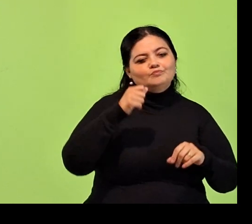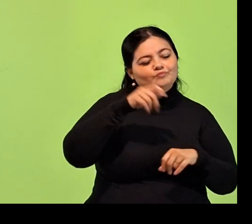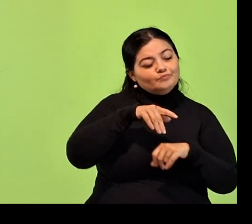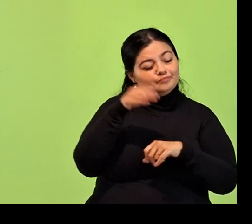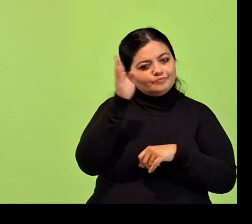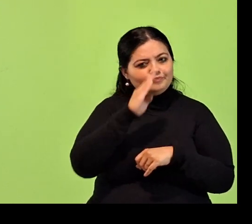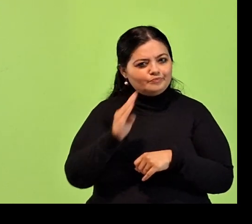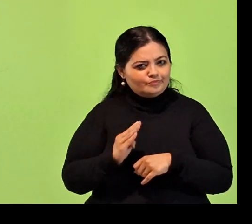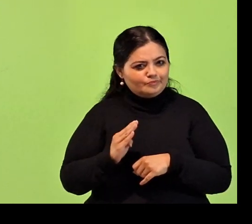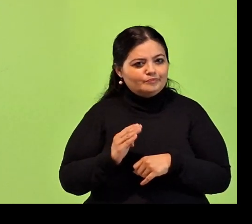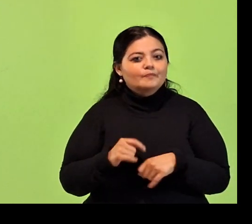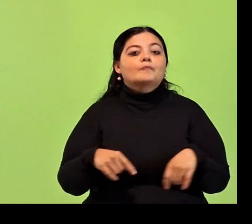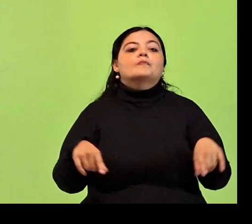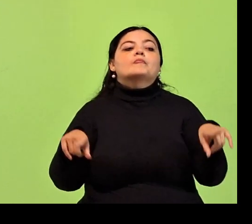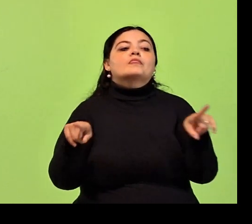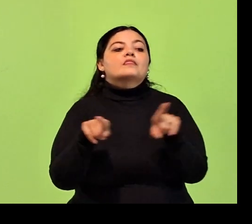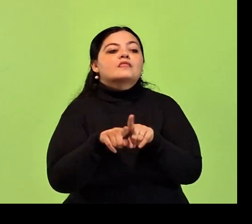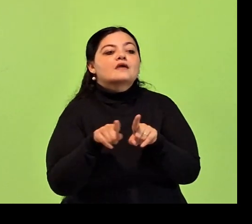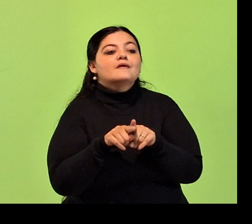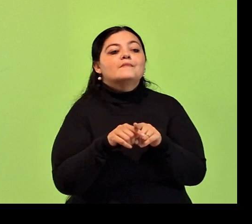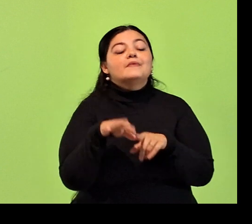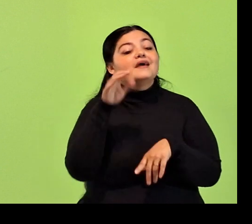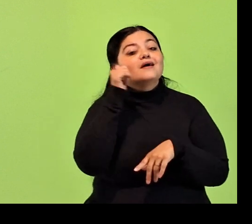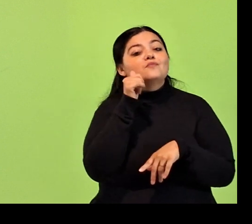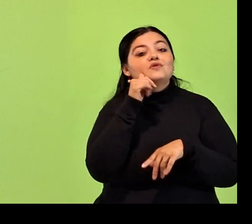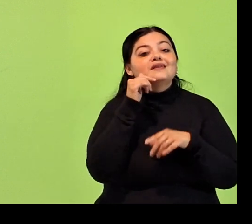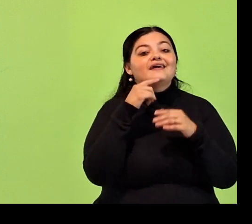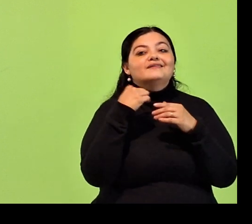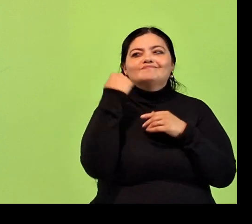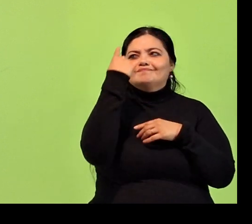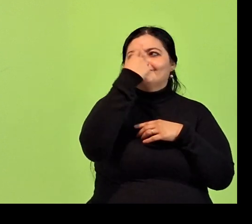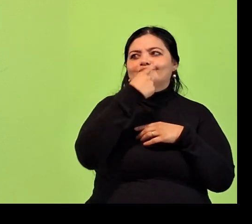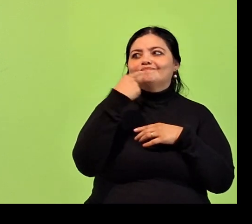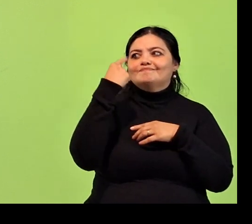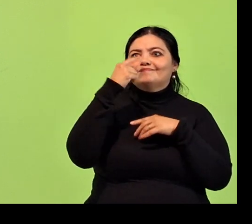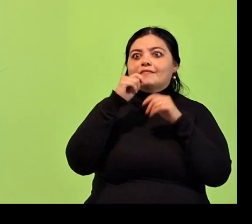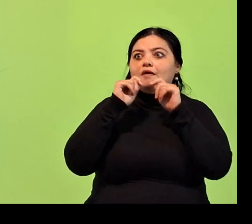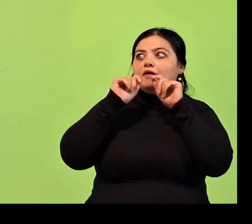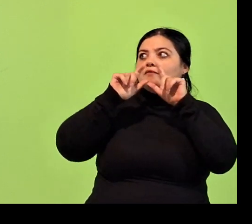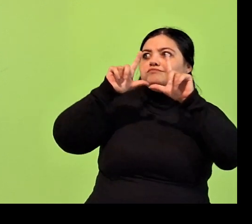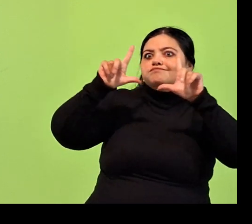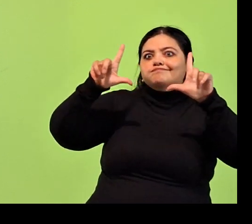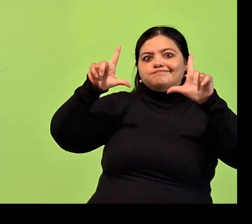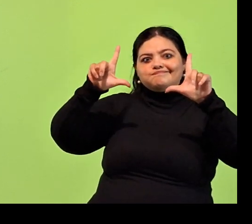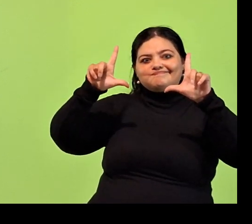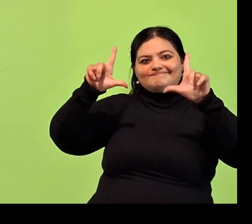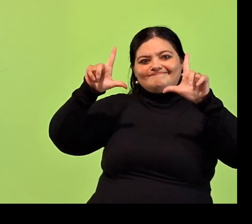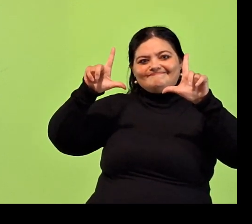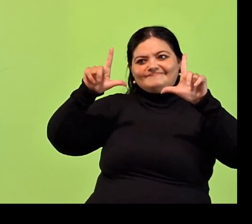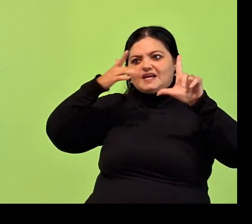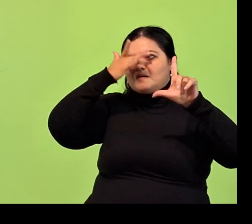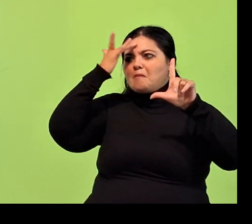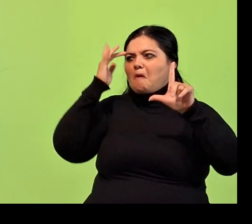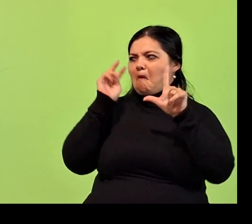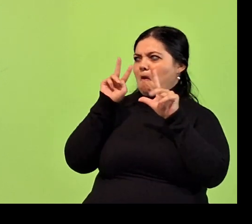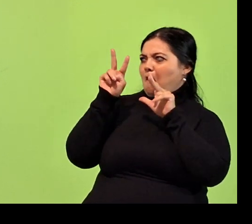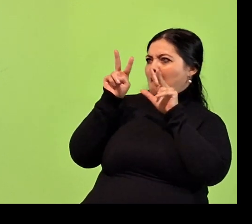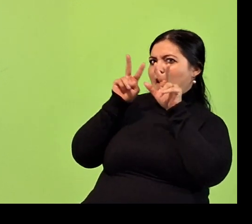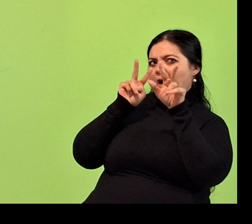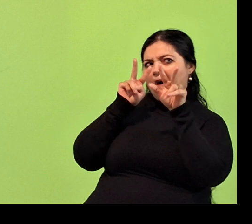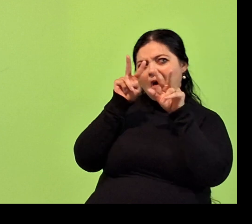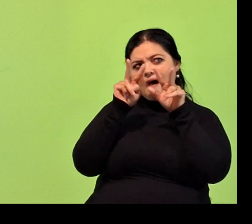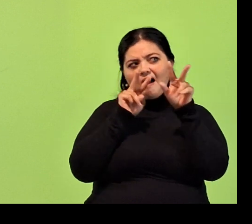Isso colocou o rosto dela em evidência. Uma cruzada contra ela começou no país. Ela